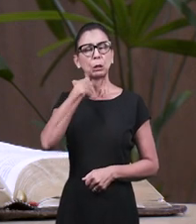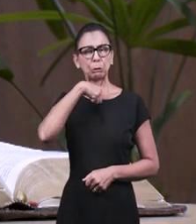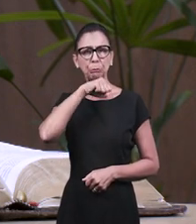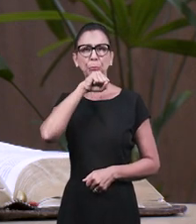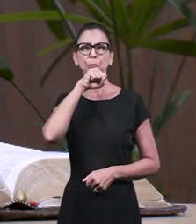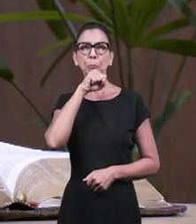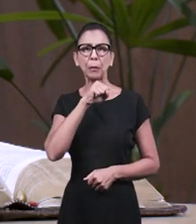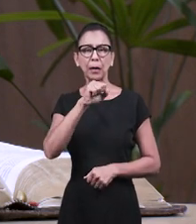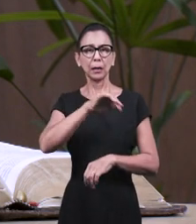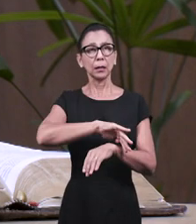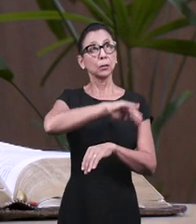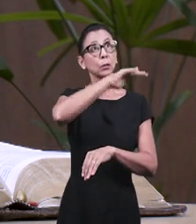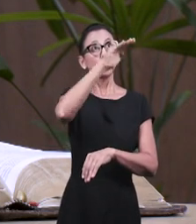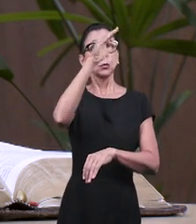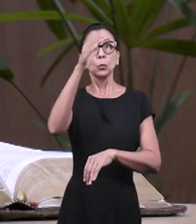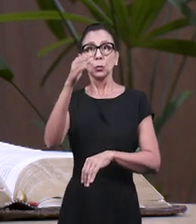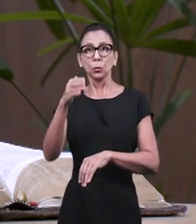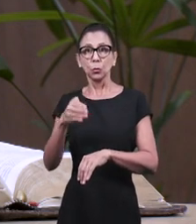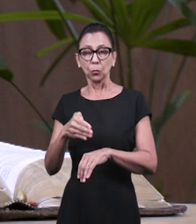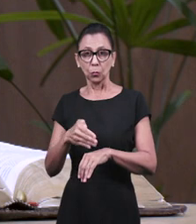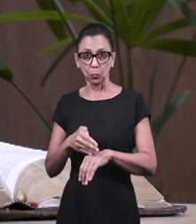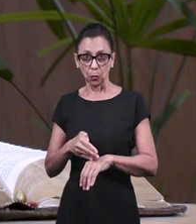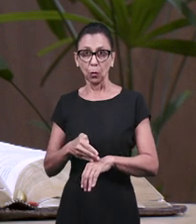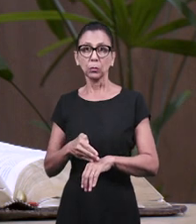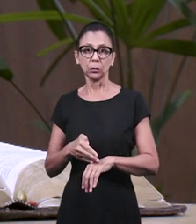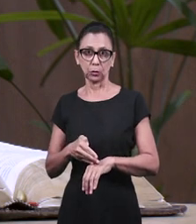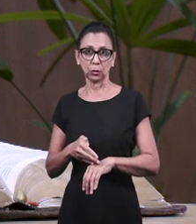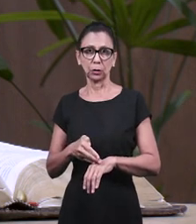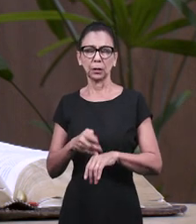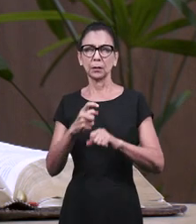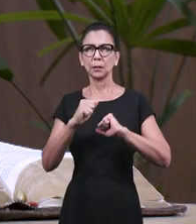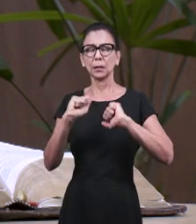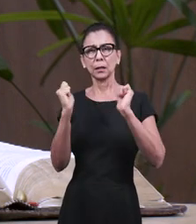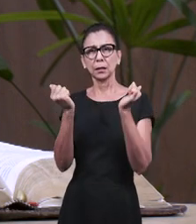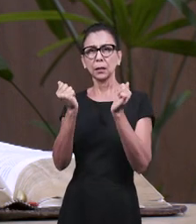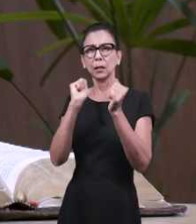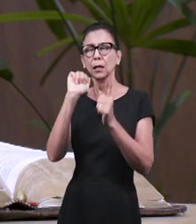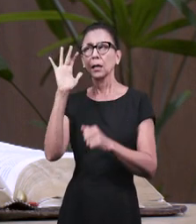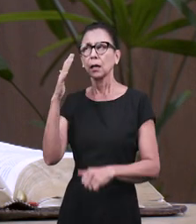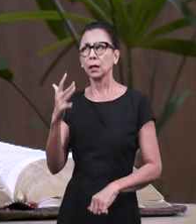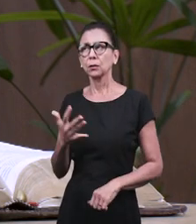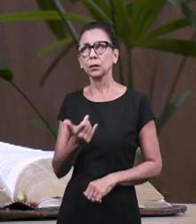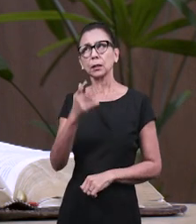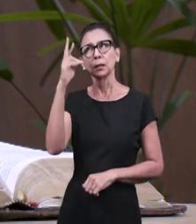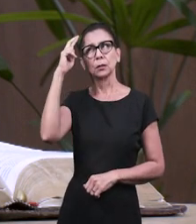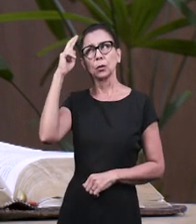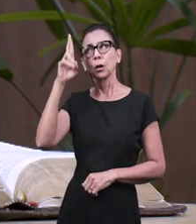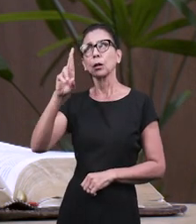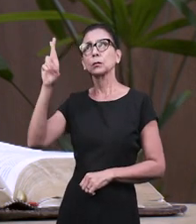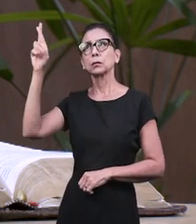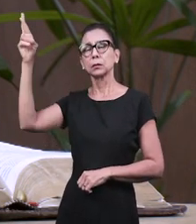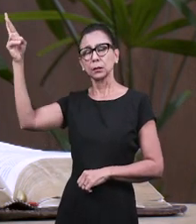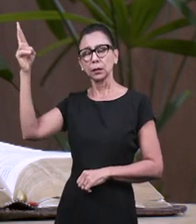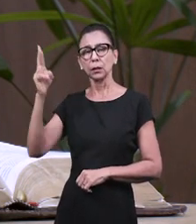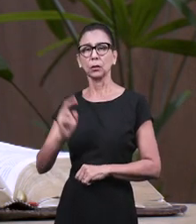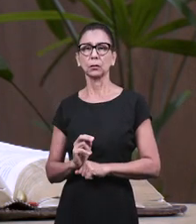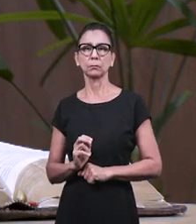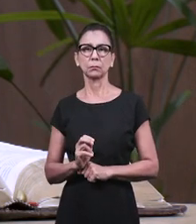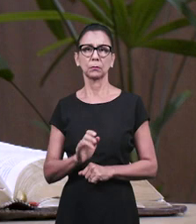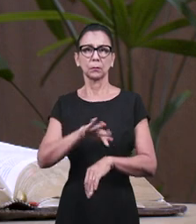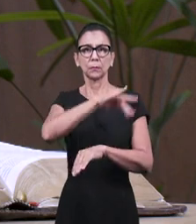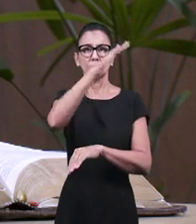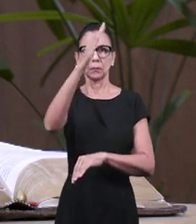adoraram neste monte, que era o Monte Gerizim, do lado da cidade de Sicar. Porque lá foi o chamado Monte das Bênçãos, né?